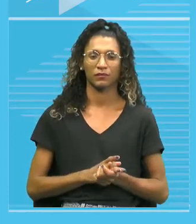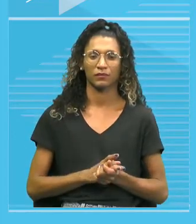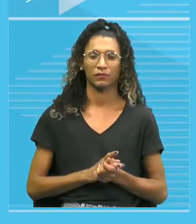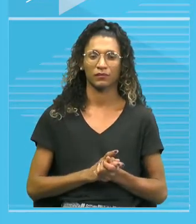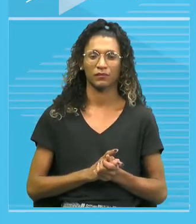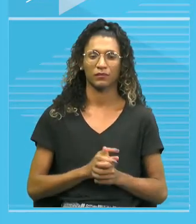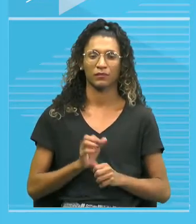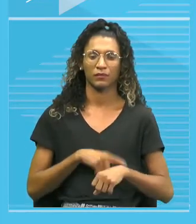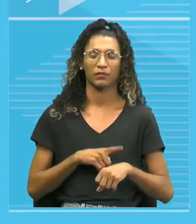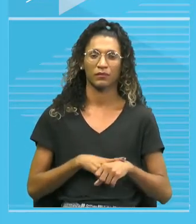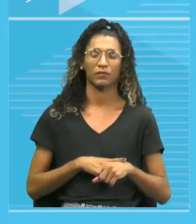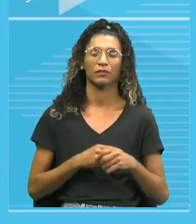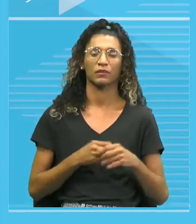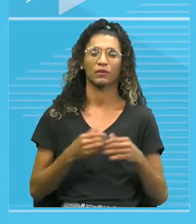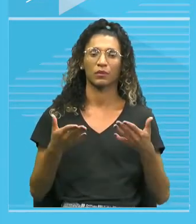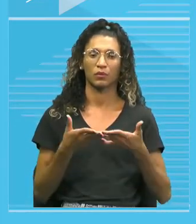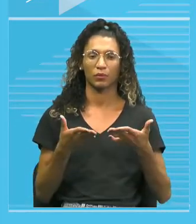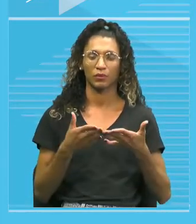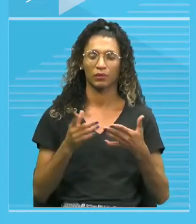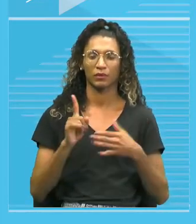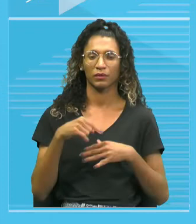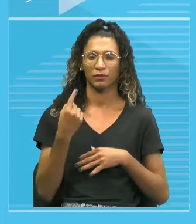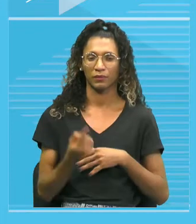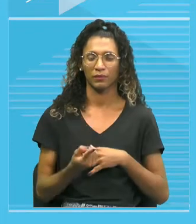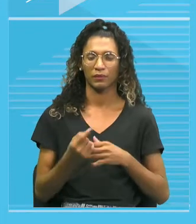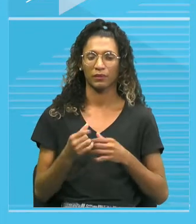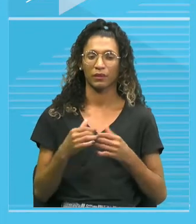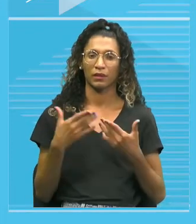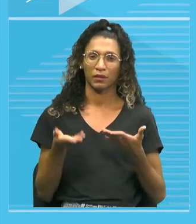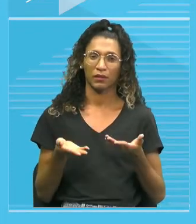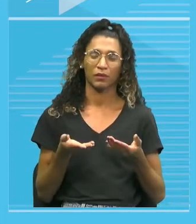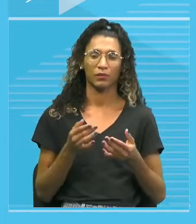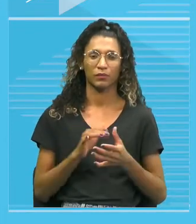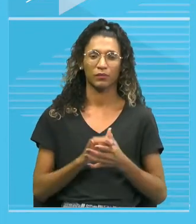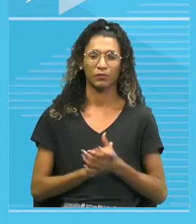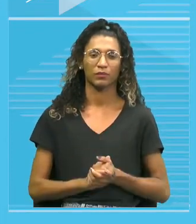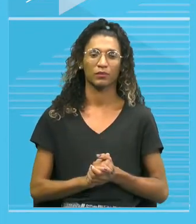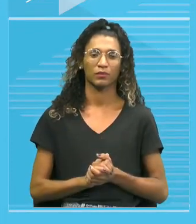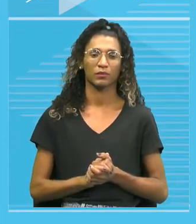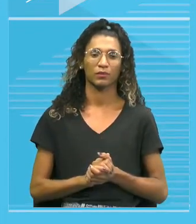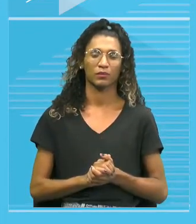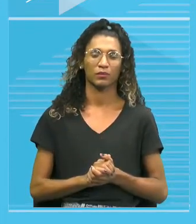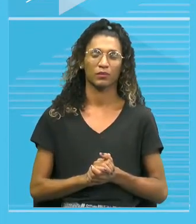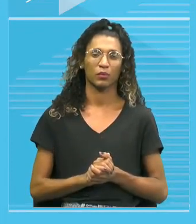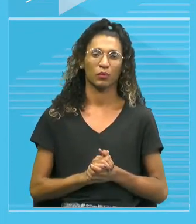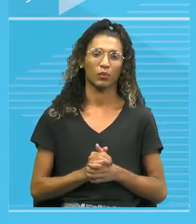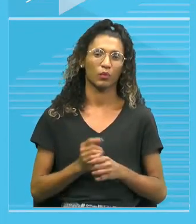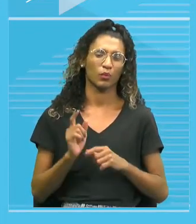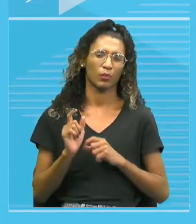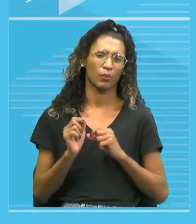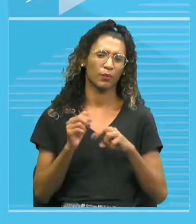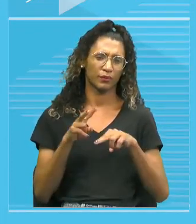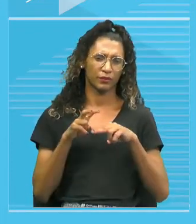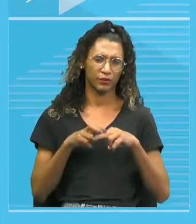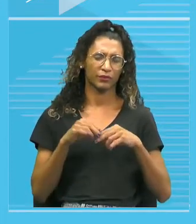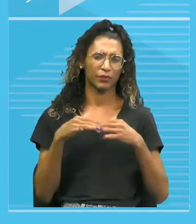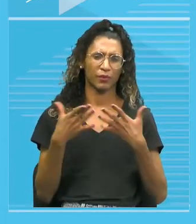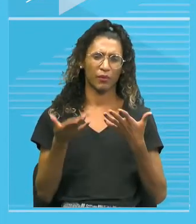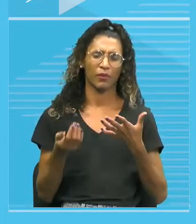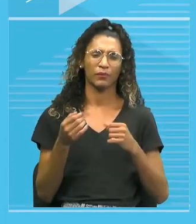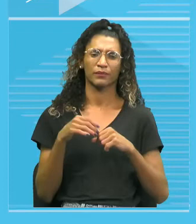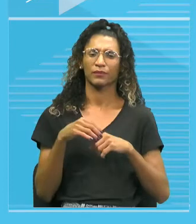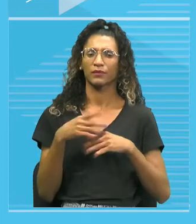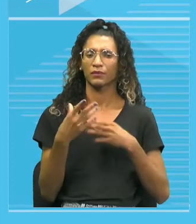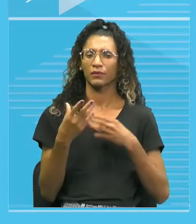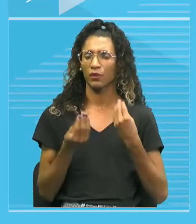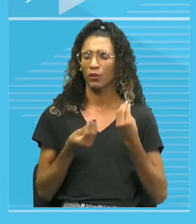durante e pós-acidente. Quer dizer, o que levou ao acidente, quando aconteceu o acidente, quais